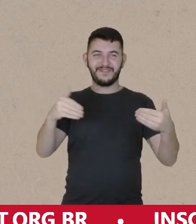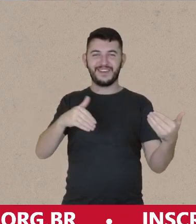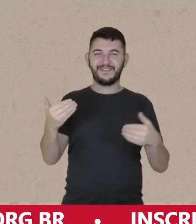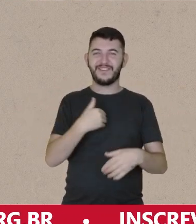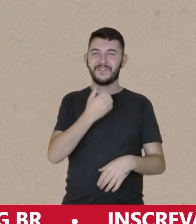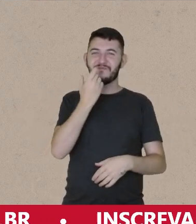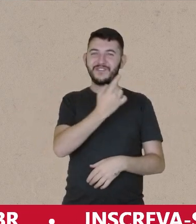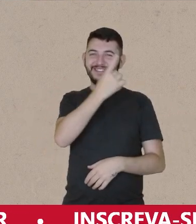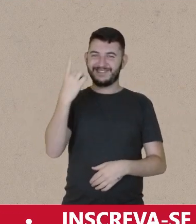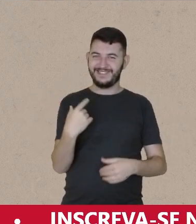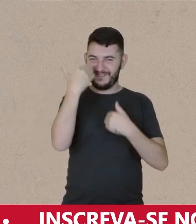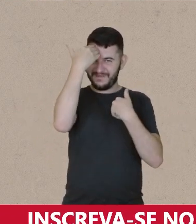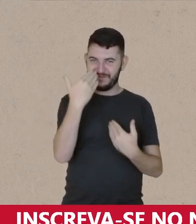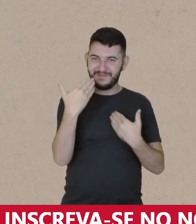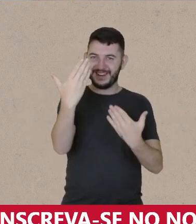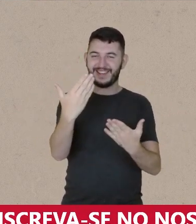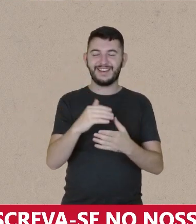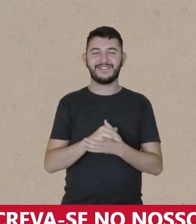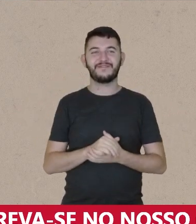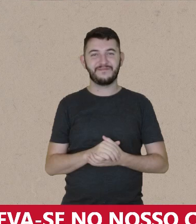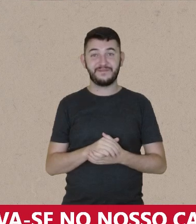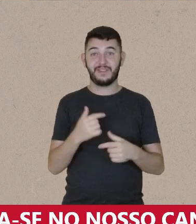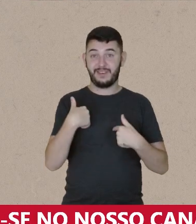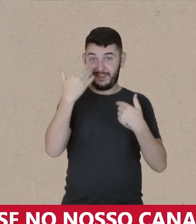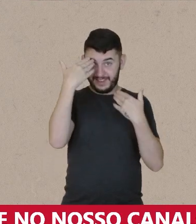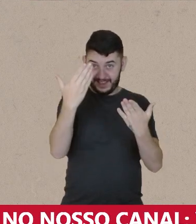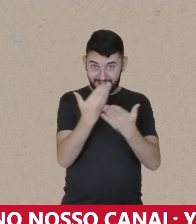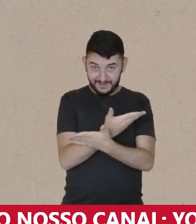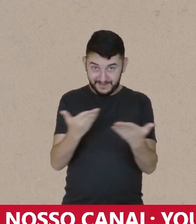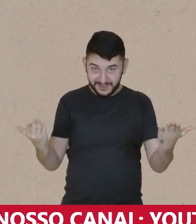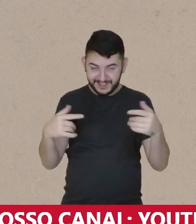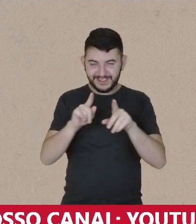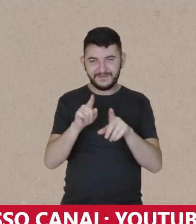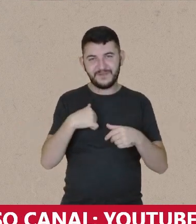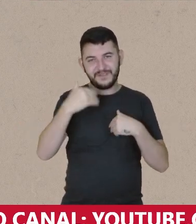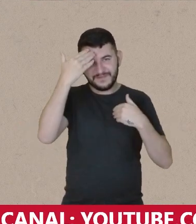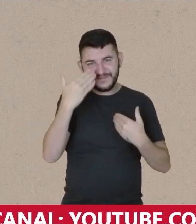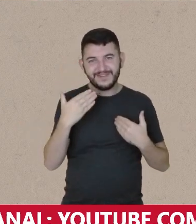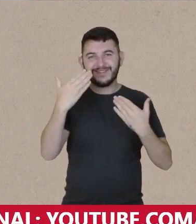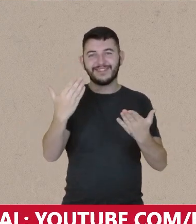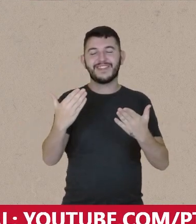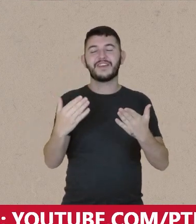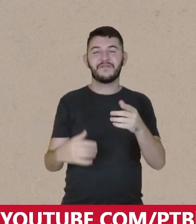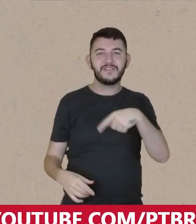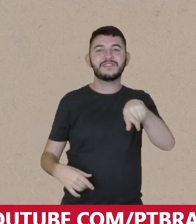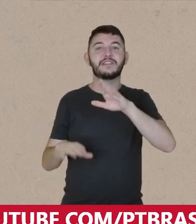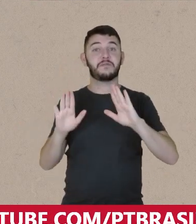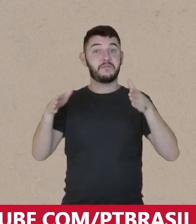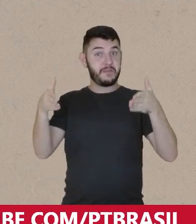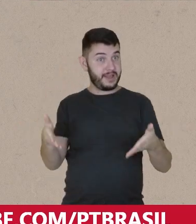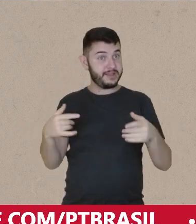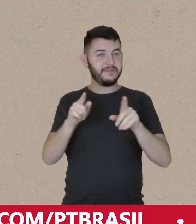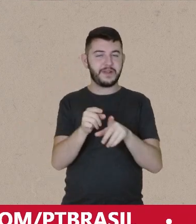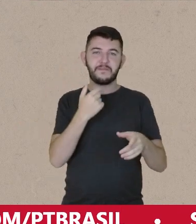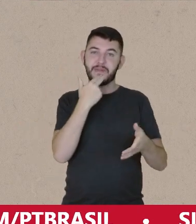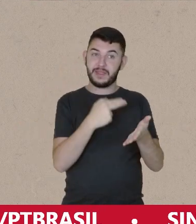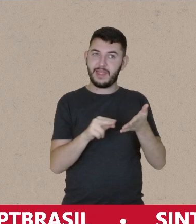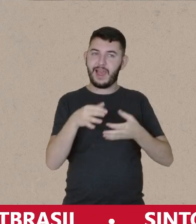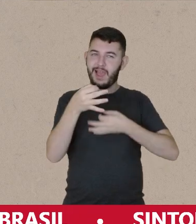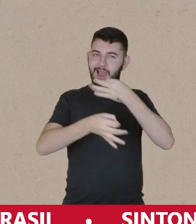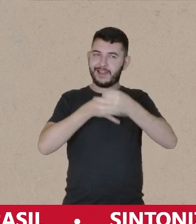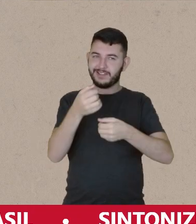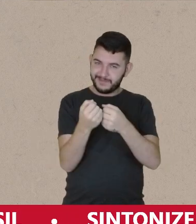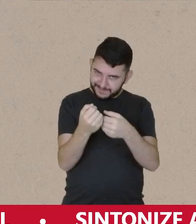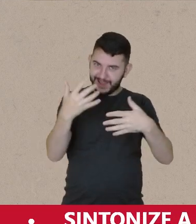dia e obrigada. Eu que agradeço a vocês, agradeço a todos que estão participando, que estão mandando mensagem. Quem